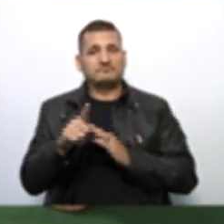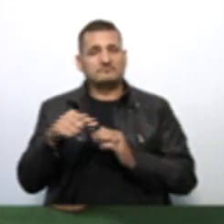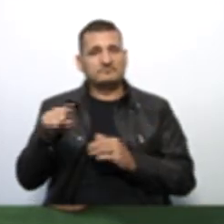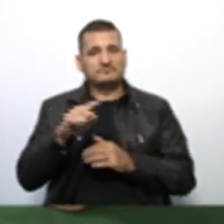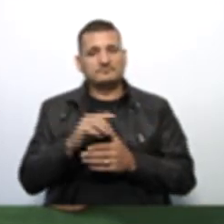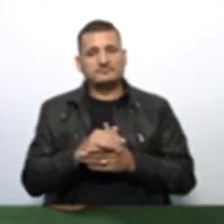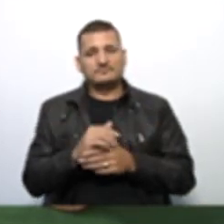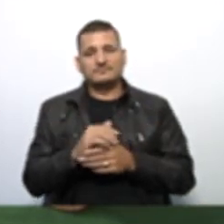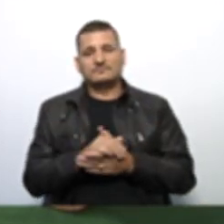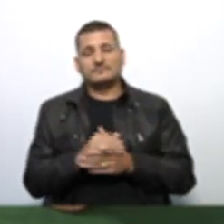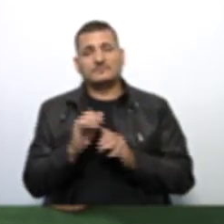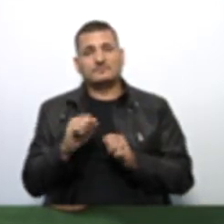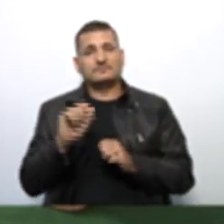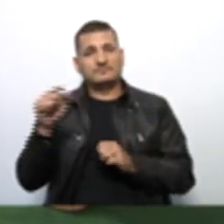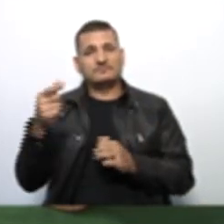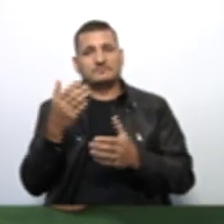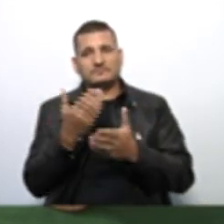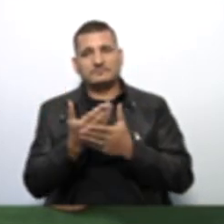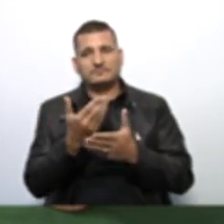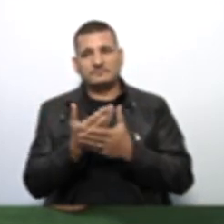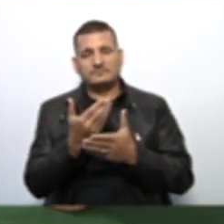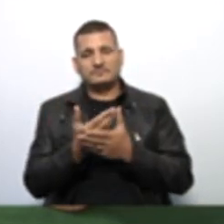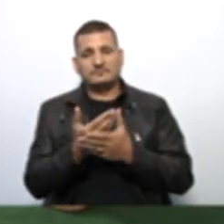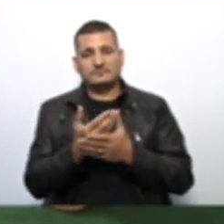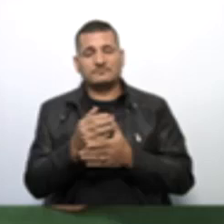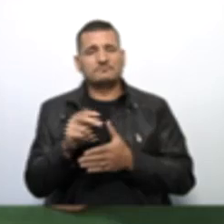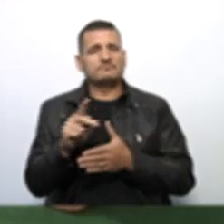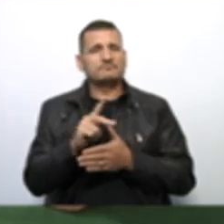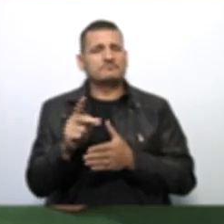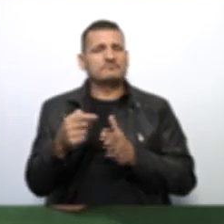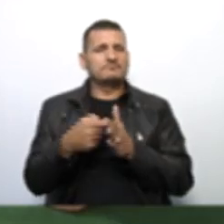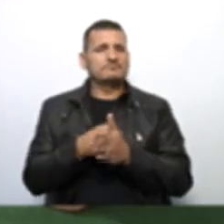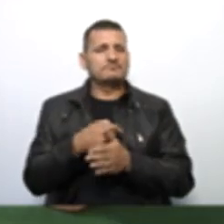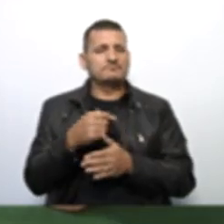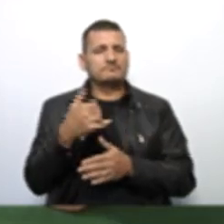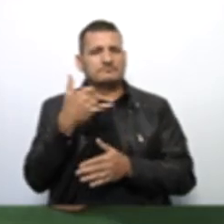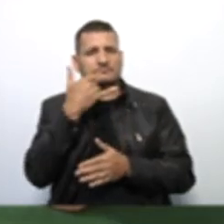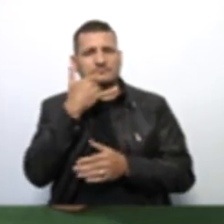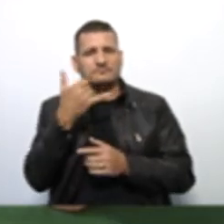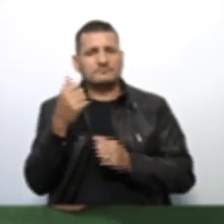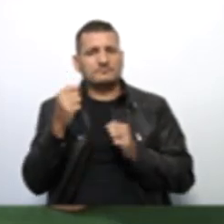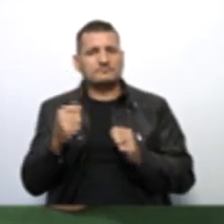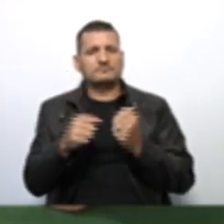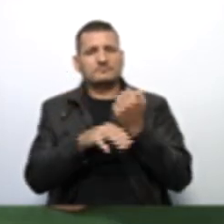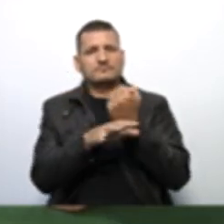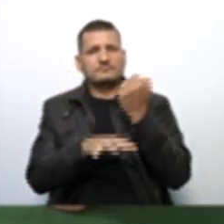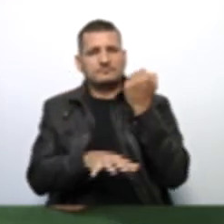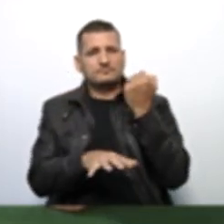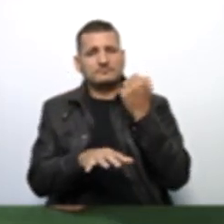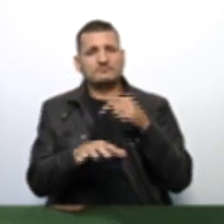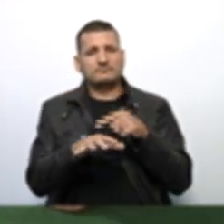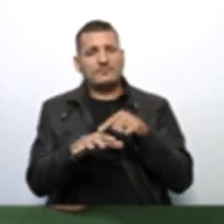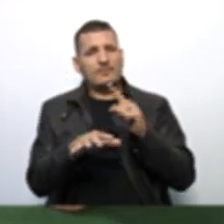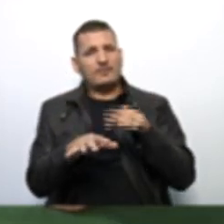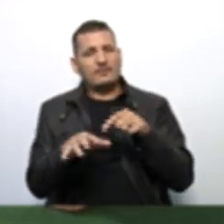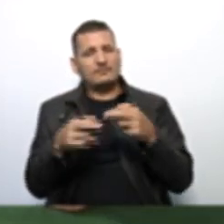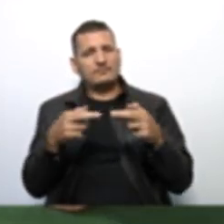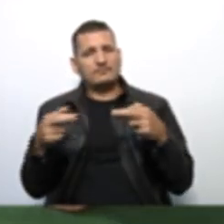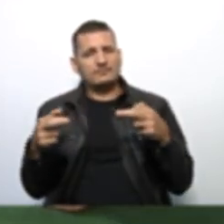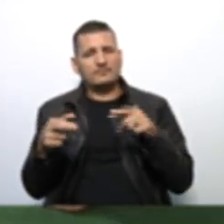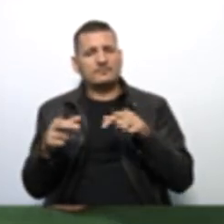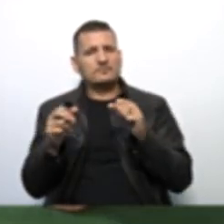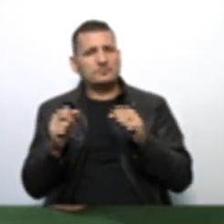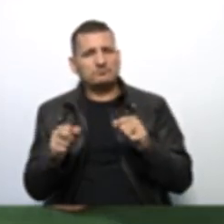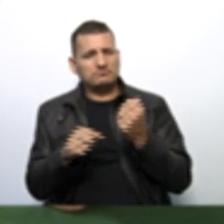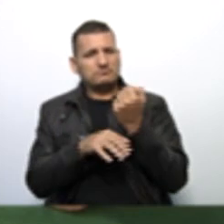Vocês já podem trazer isso aí na próxima aula, gente. Ó, o professor perguntou se o meu celular pode ser um servidor, né? A gente viu que é um componente de rede. Em que momento ele pode ser